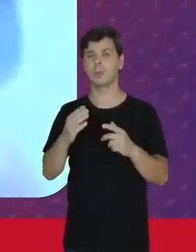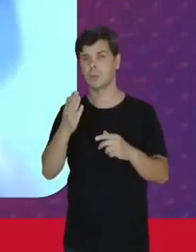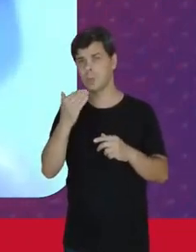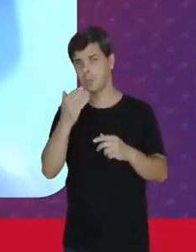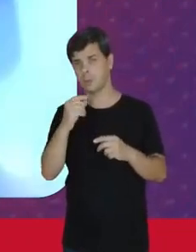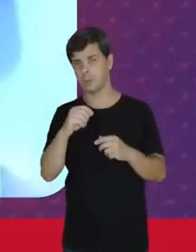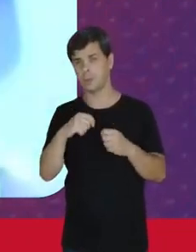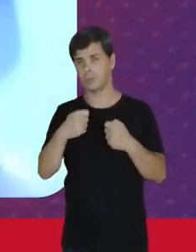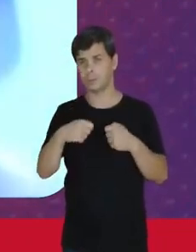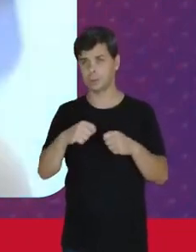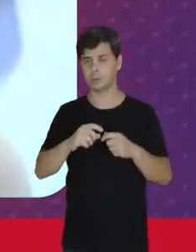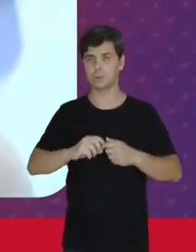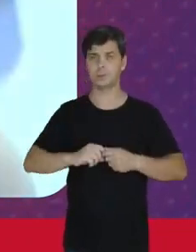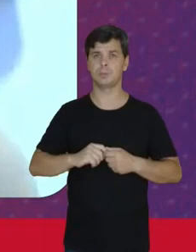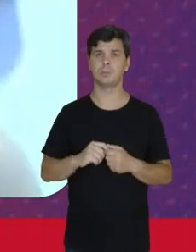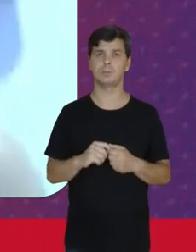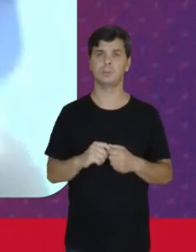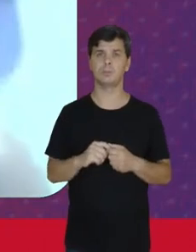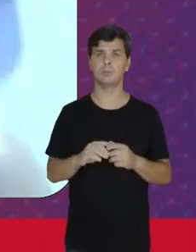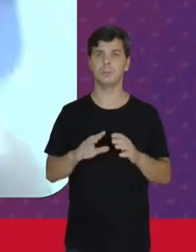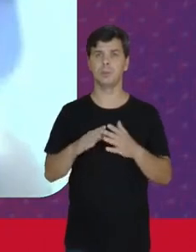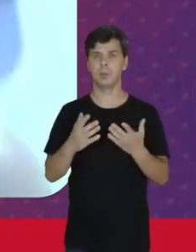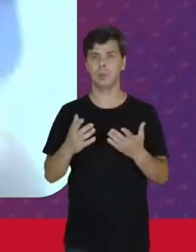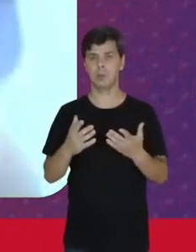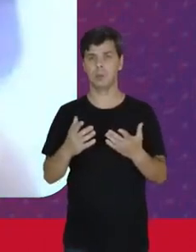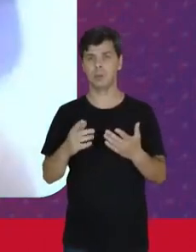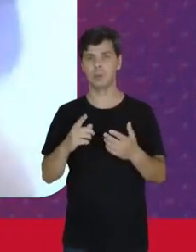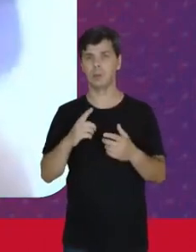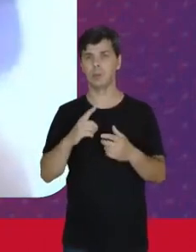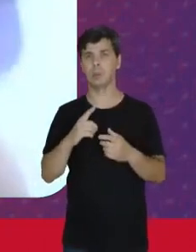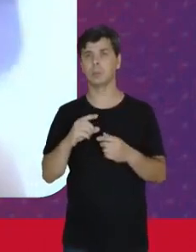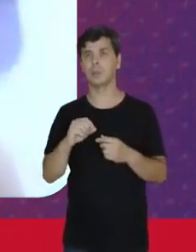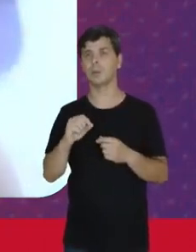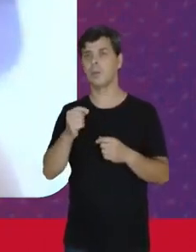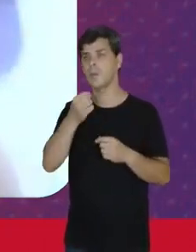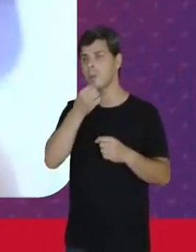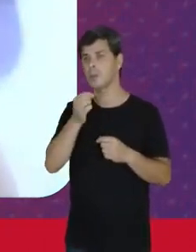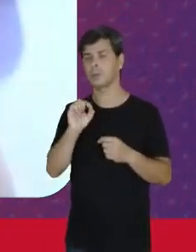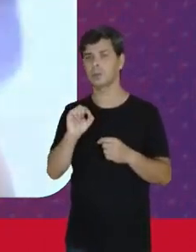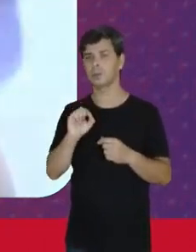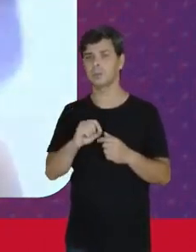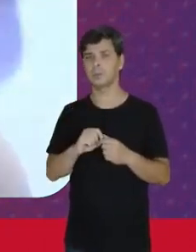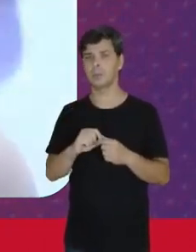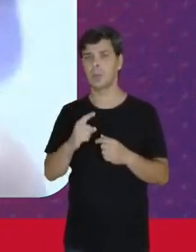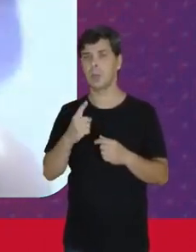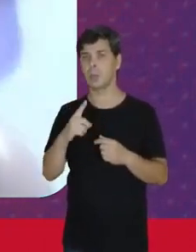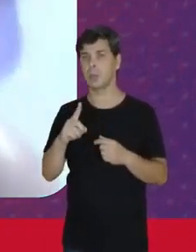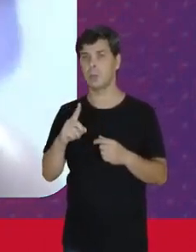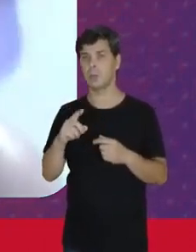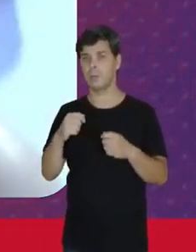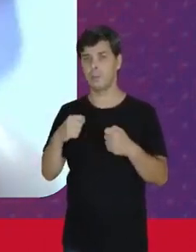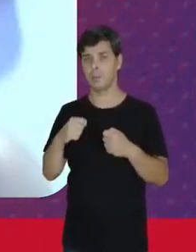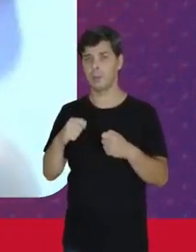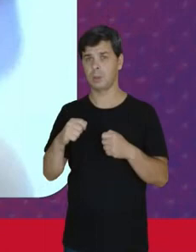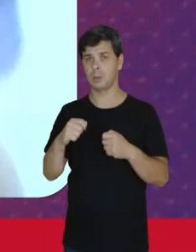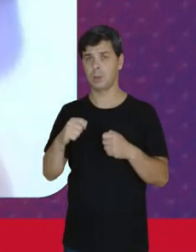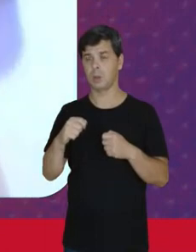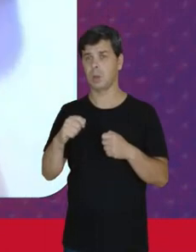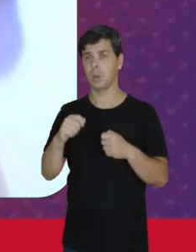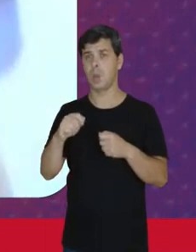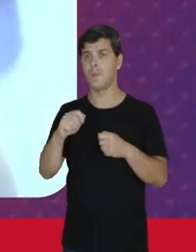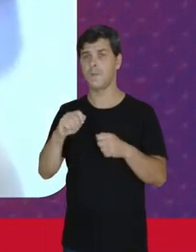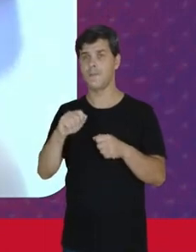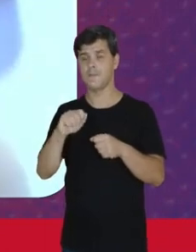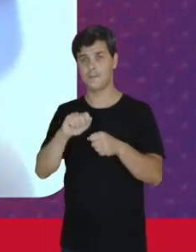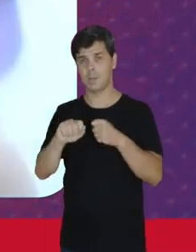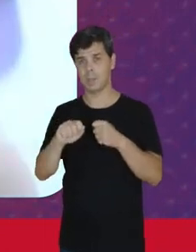alimentos que necessitam, né? E aí nós temos um ditado que diz, não basta só não matar as formigas,